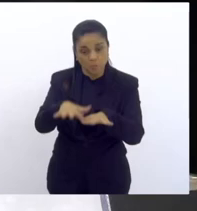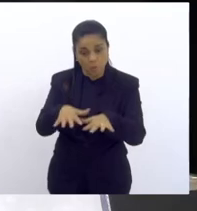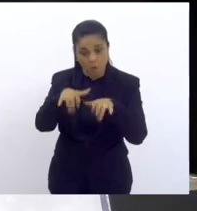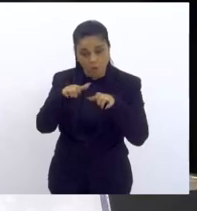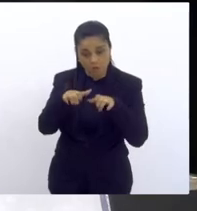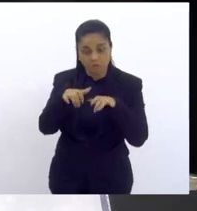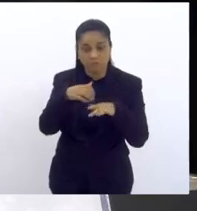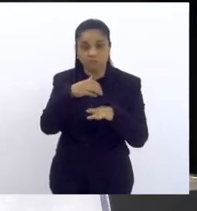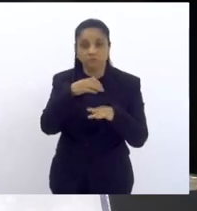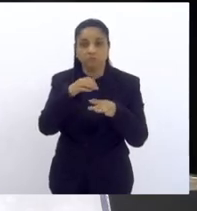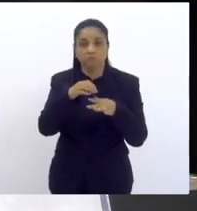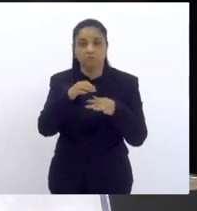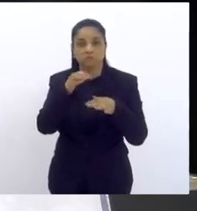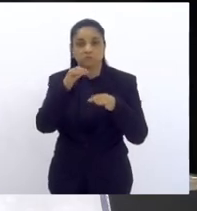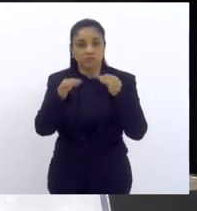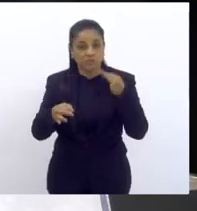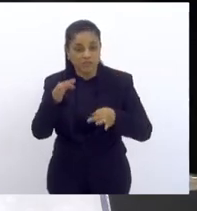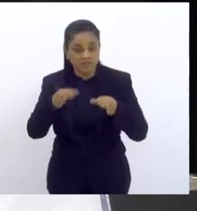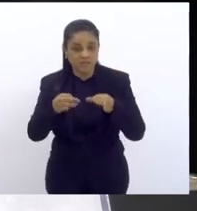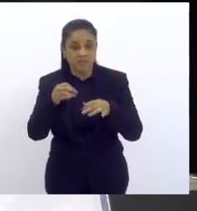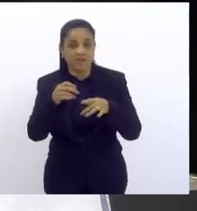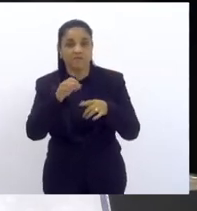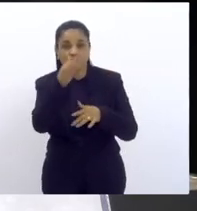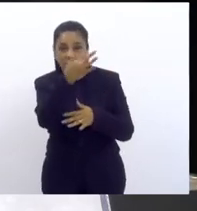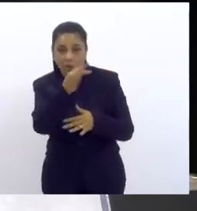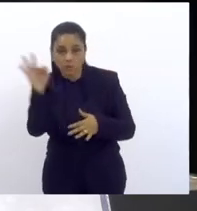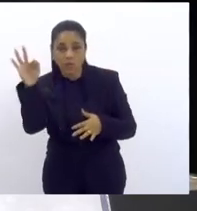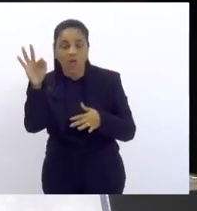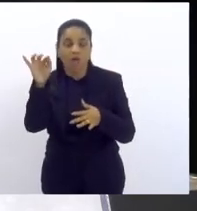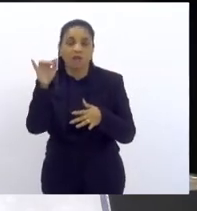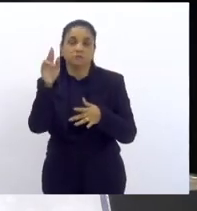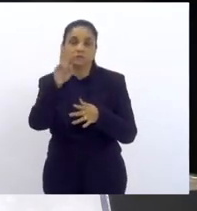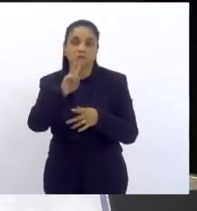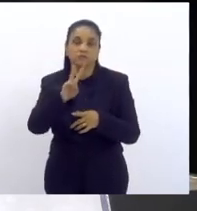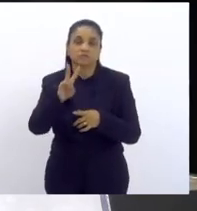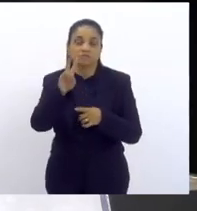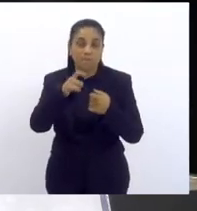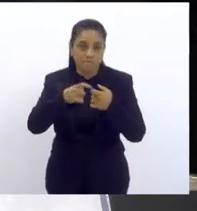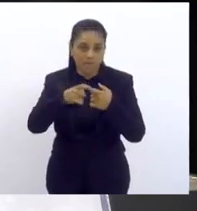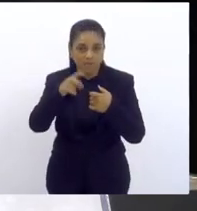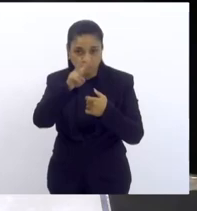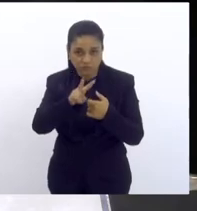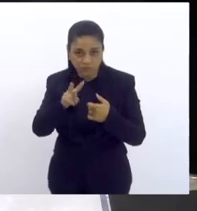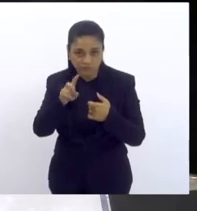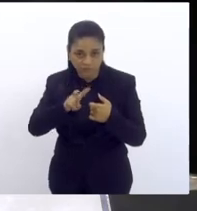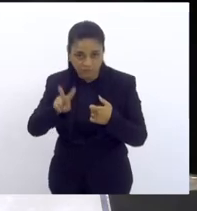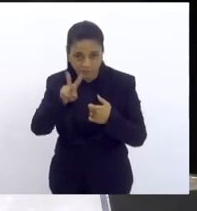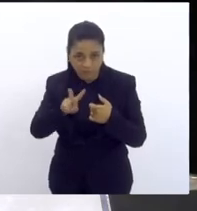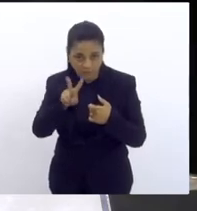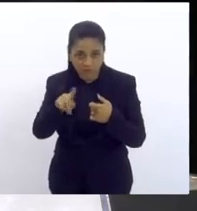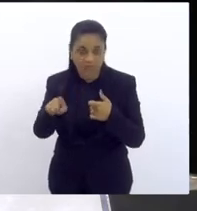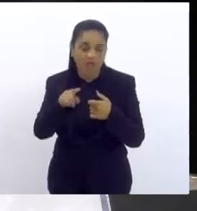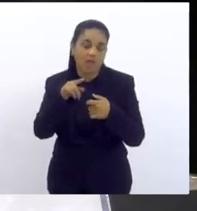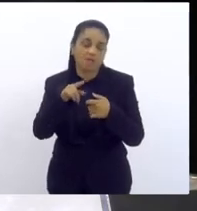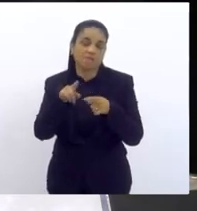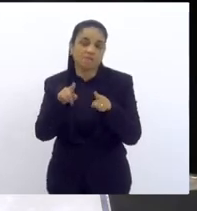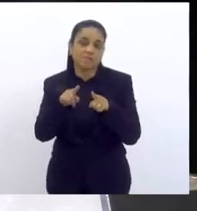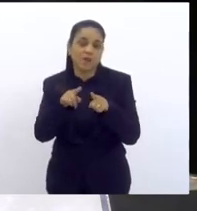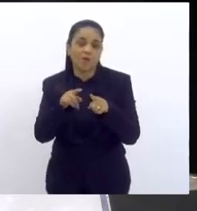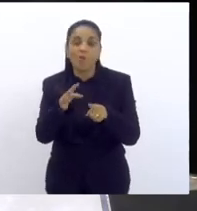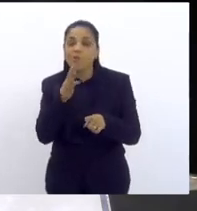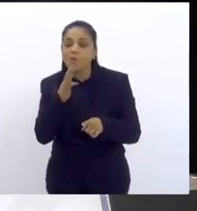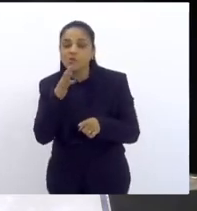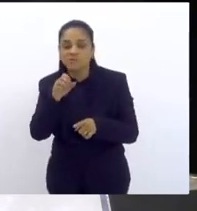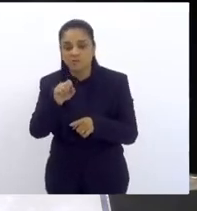na faculdade de veterinária do Flamengo para poder ajudar entendeu para eles conhecerem a suipa porque não adianta você sair